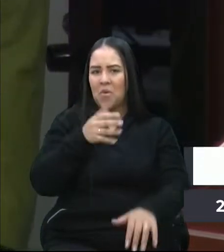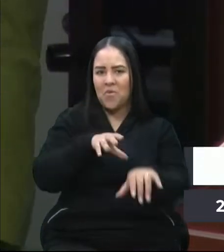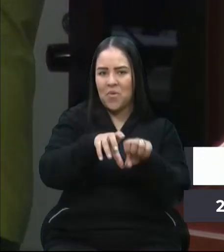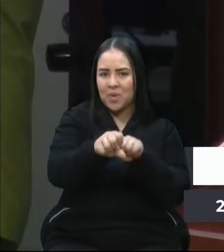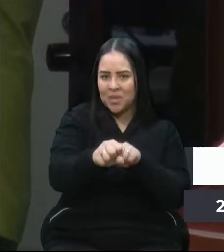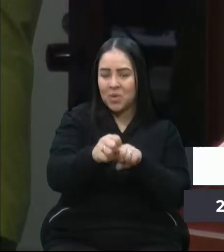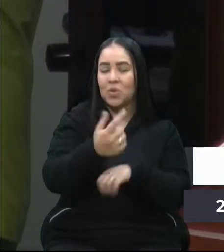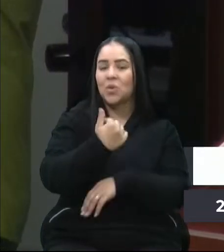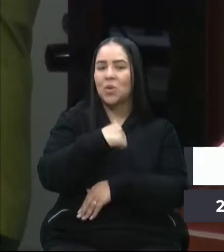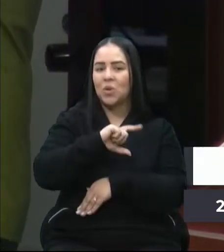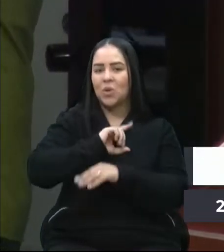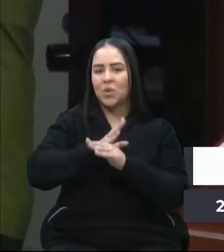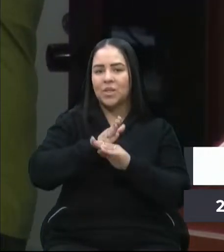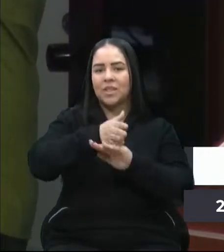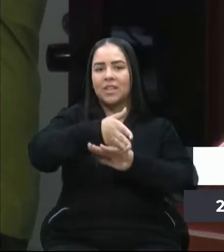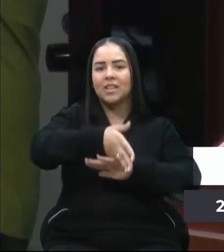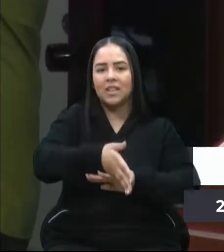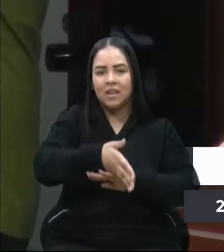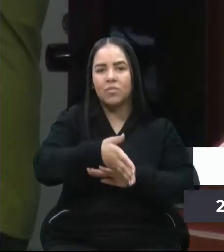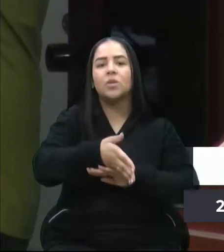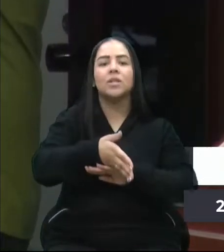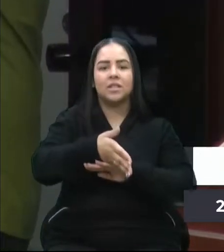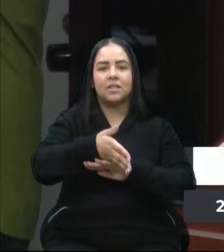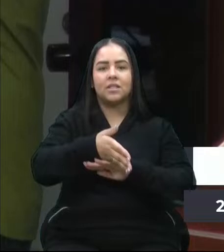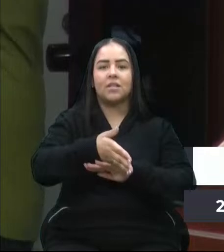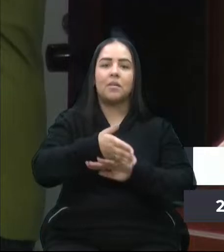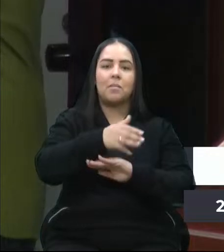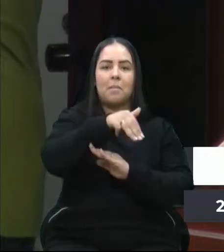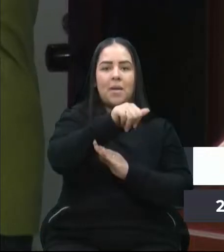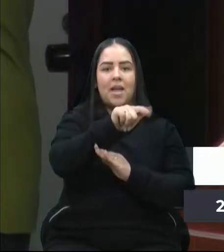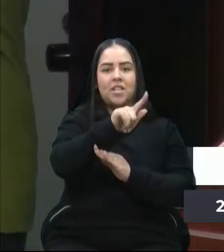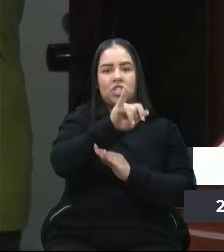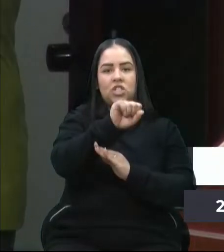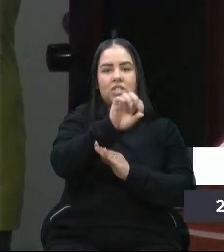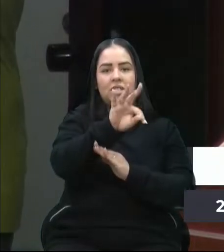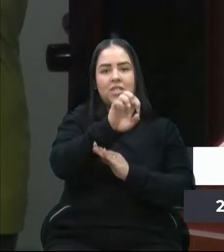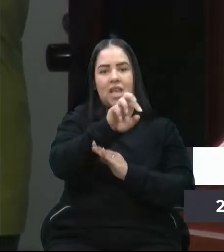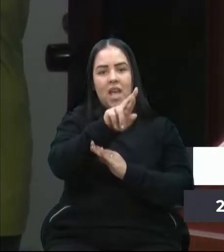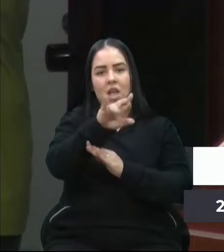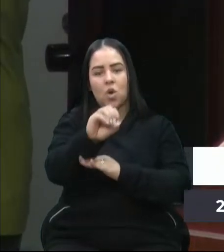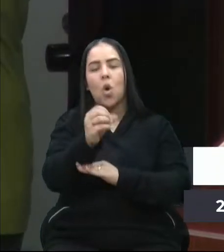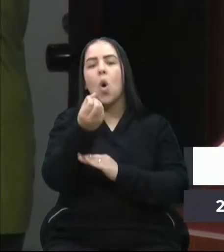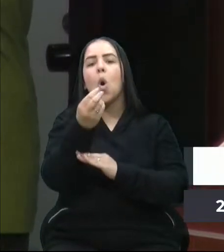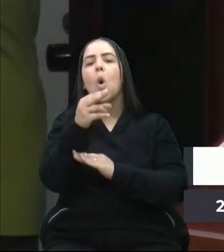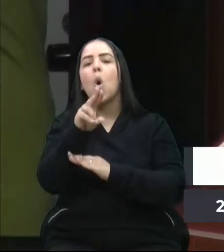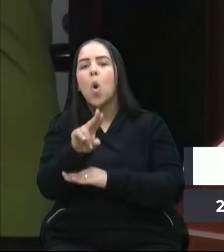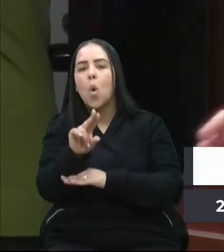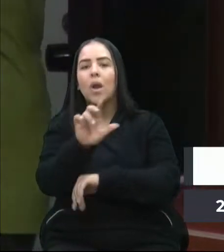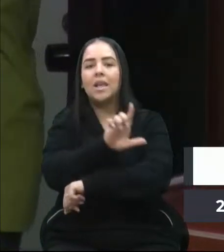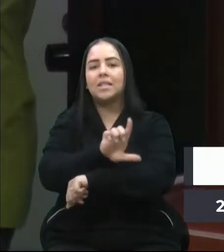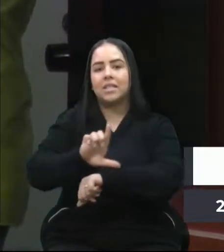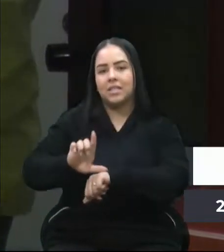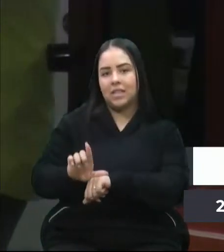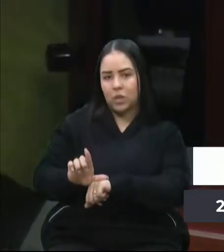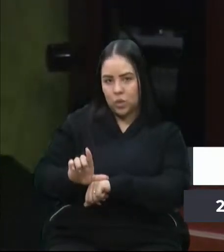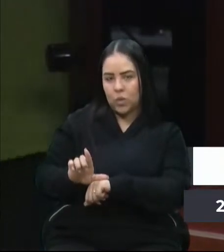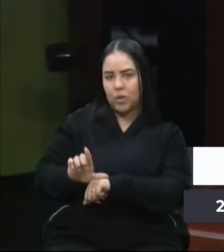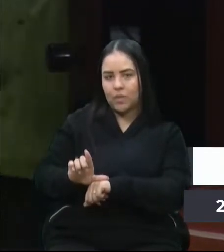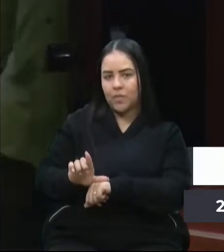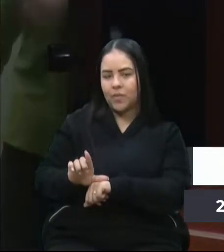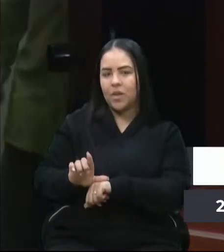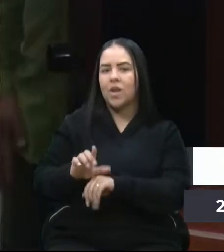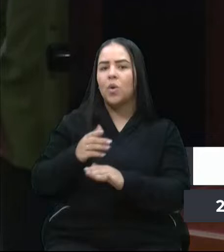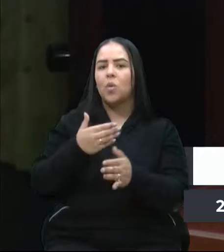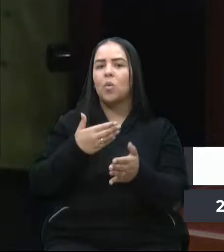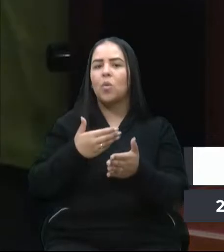Nós ingressamos pelo magistério ou pelas licenciaturas. Ponto 1. Qualquer